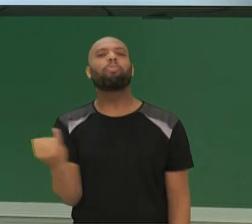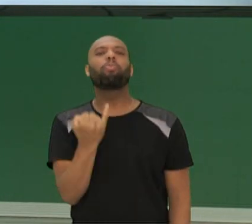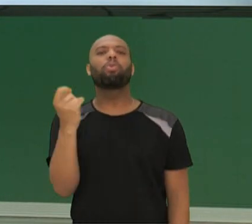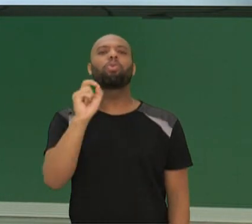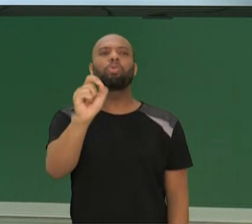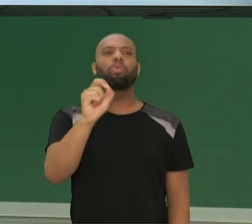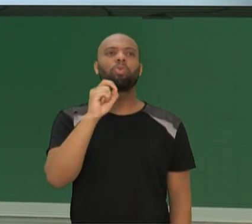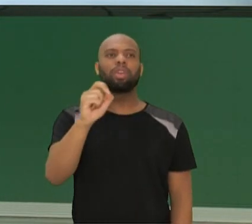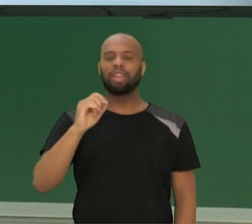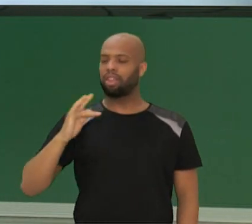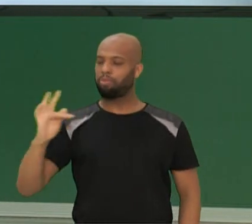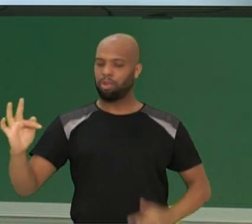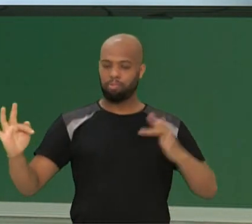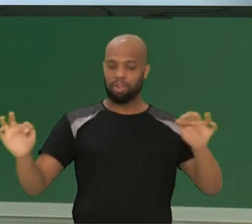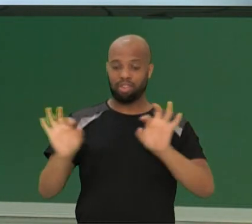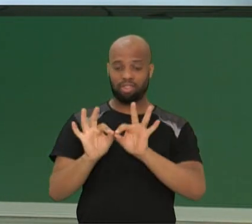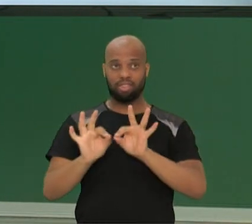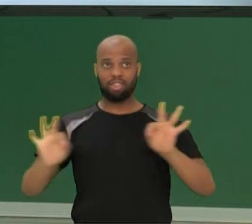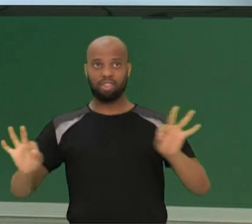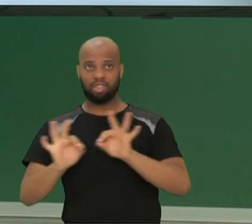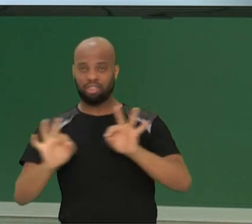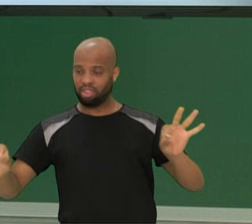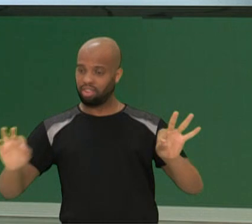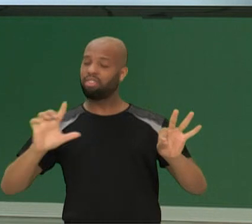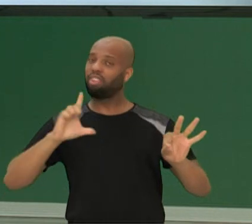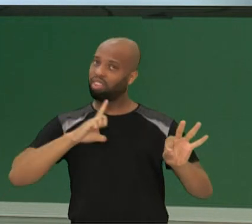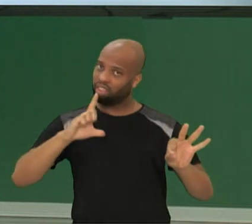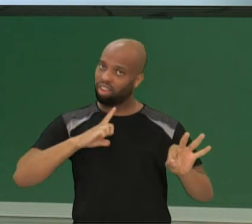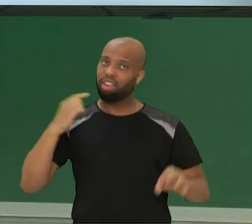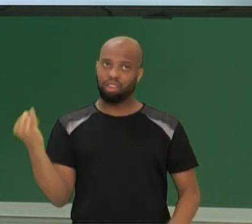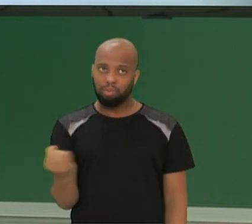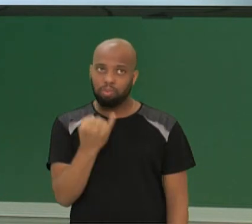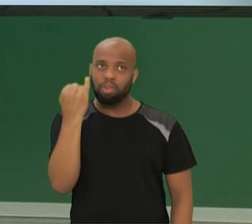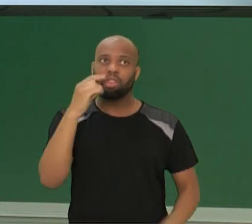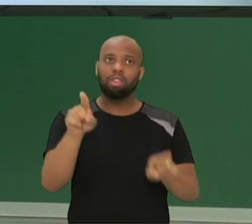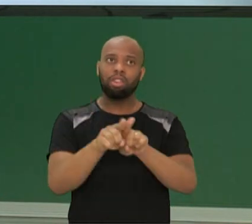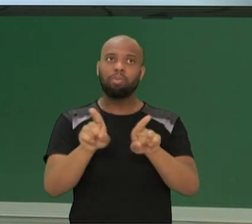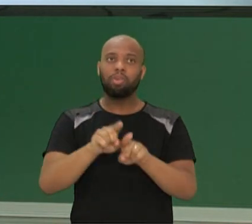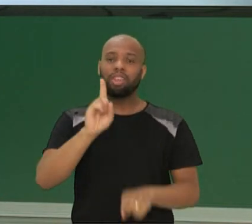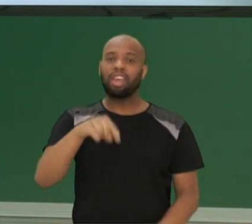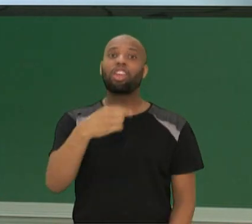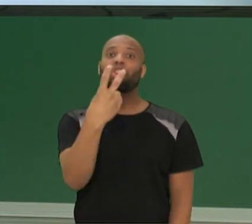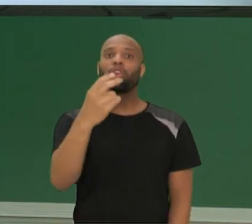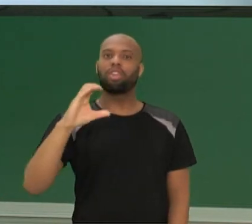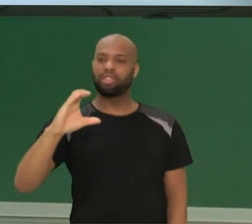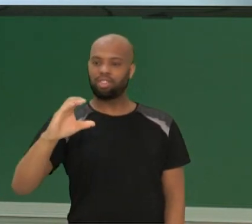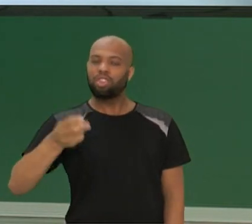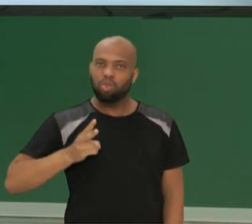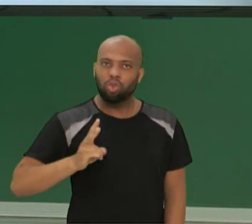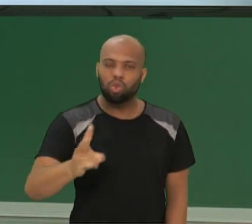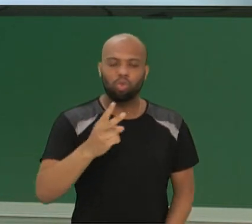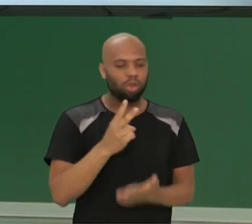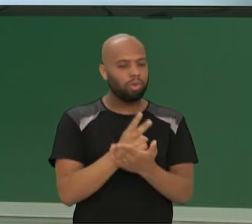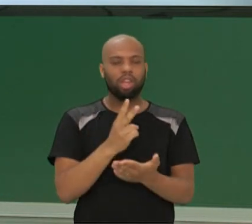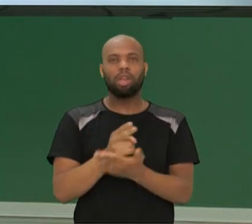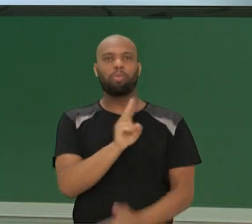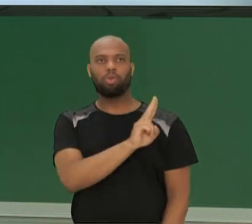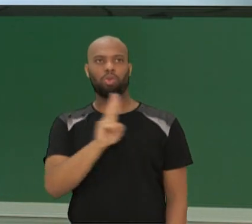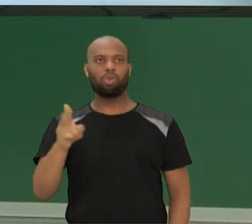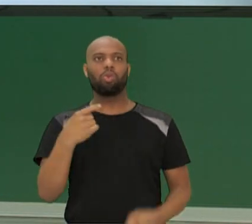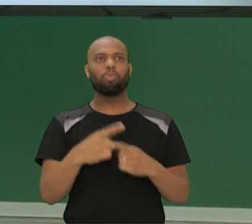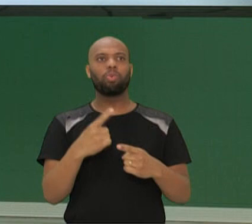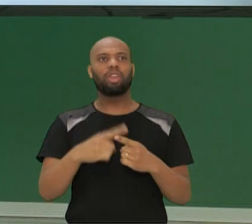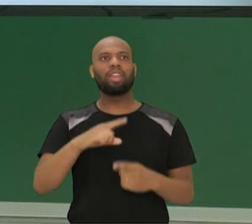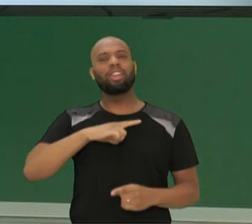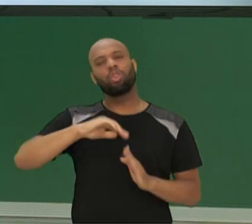a distância focal. A distância focal que vai de um foco até outro, que é 2C, continua levando o mesmo nome. Aliás, todos